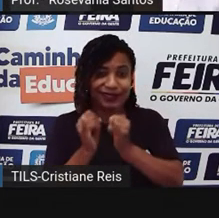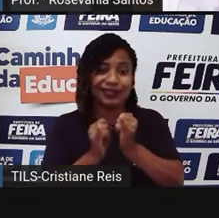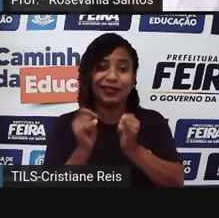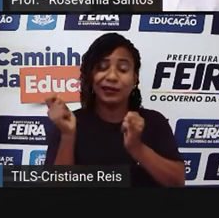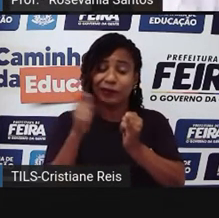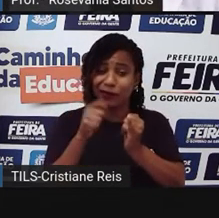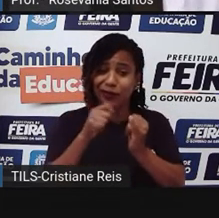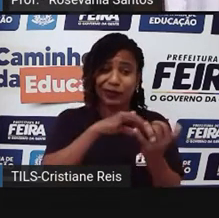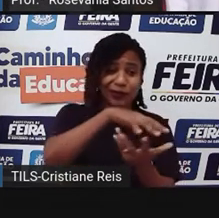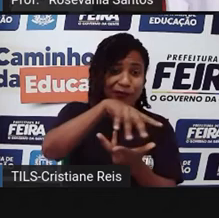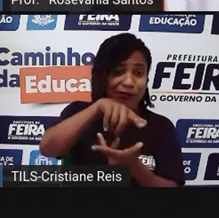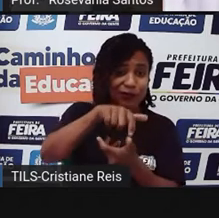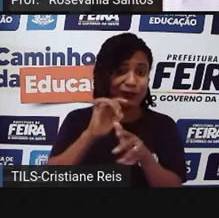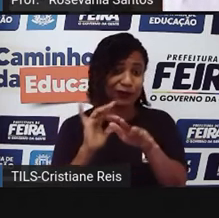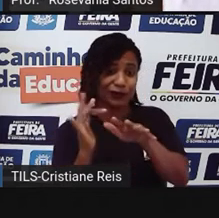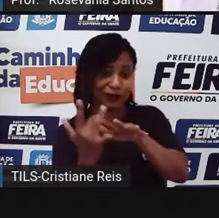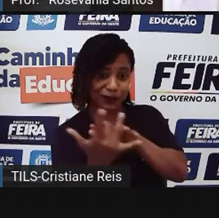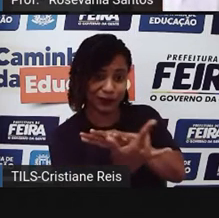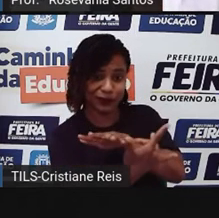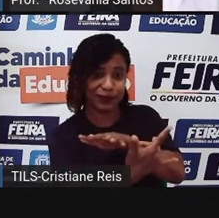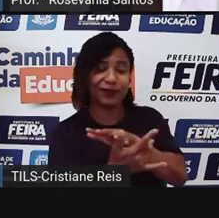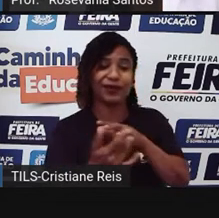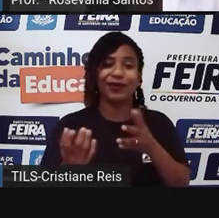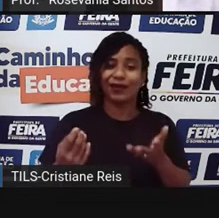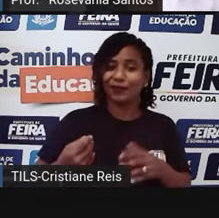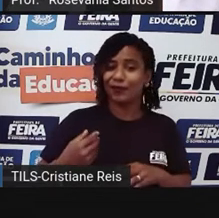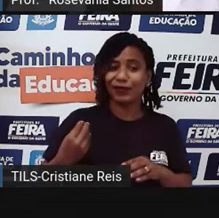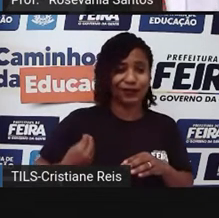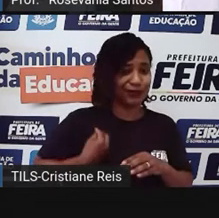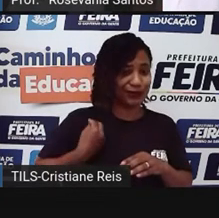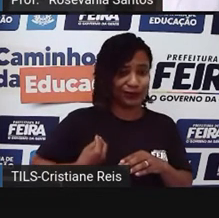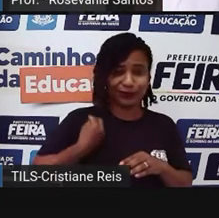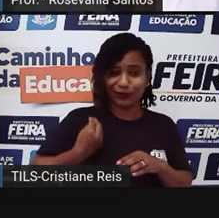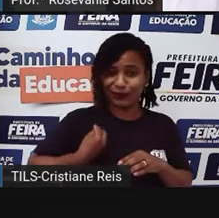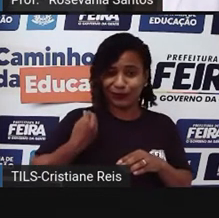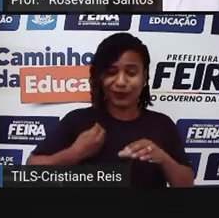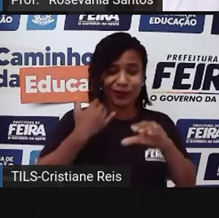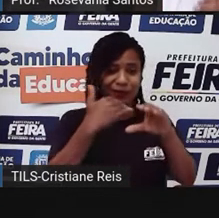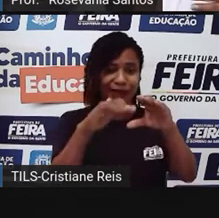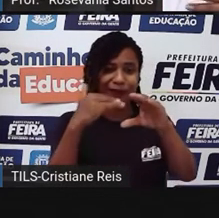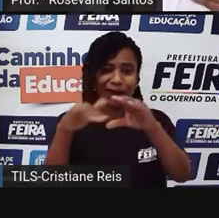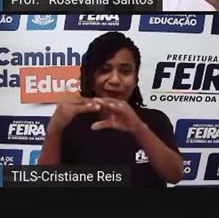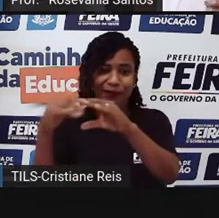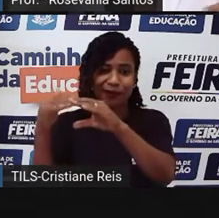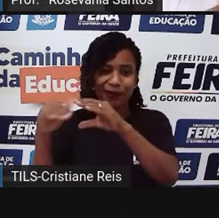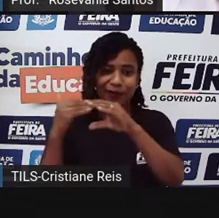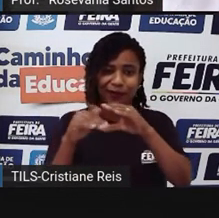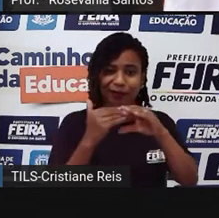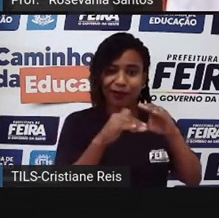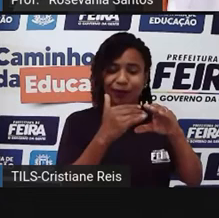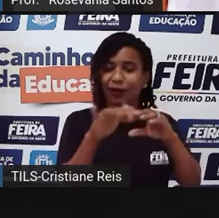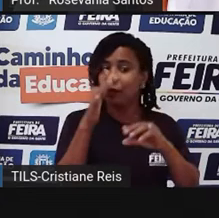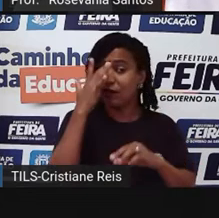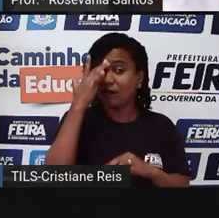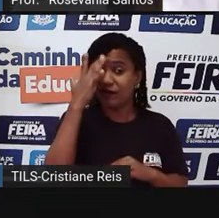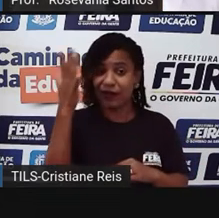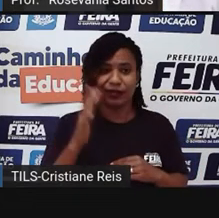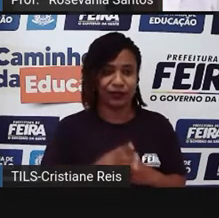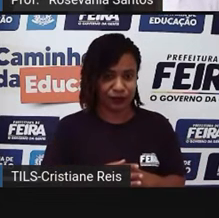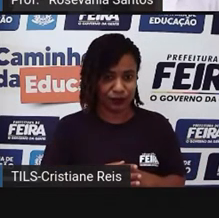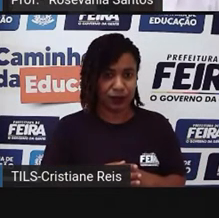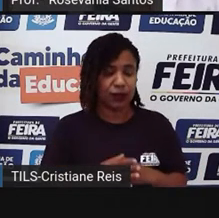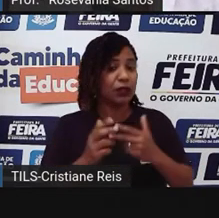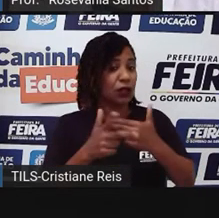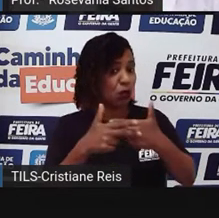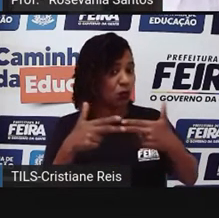a vida pessoal da gente. A gente manda, né, comi tal coisa hoje. Então, de qualquer forma, coisas assim, desde coisas relevantes a